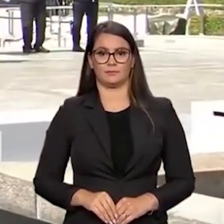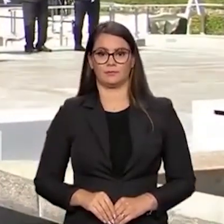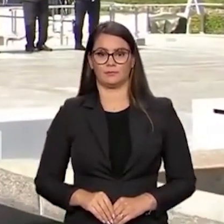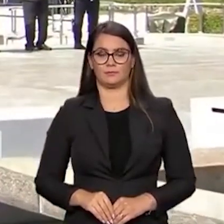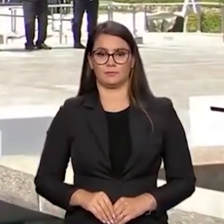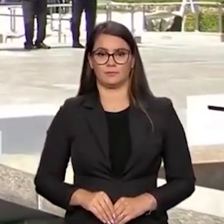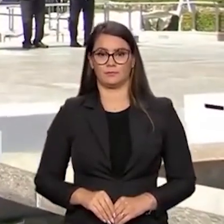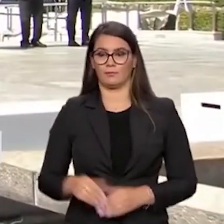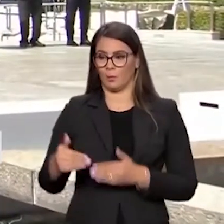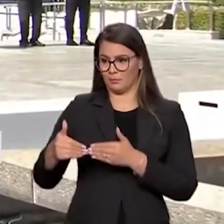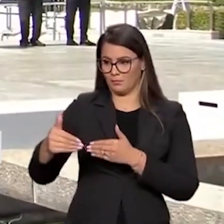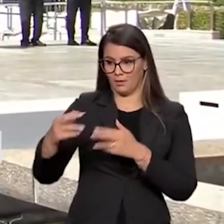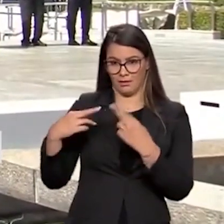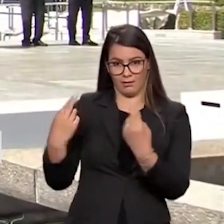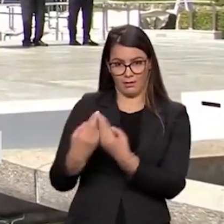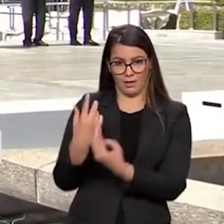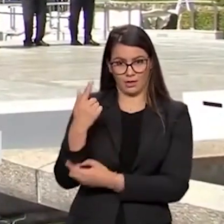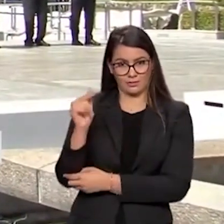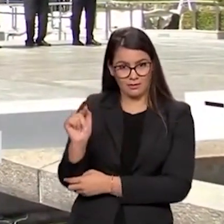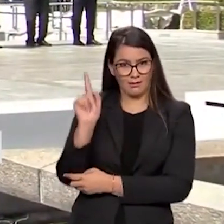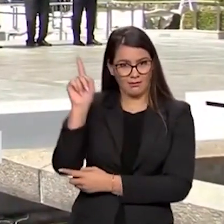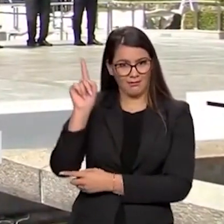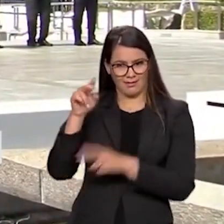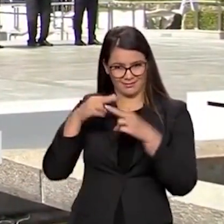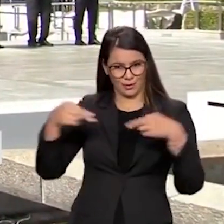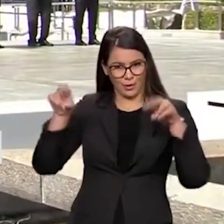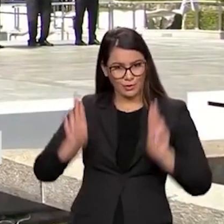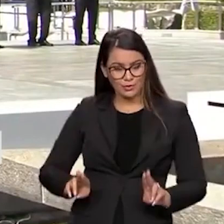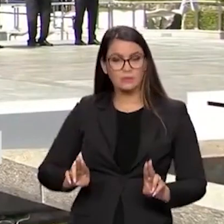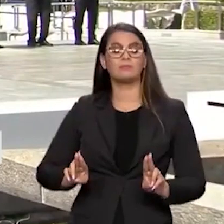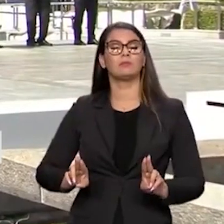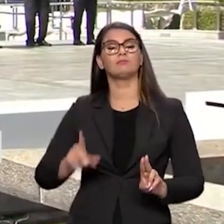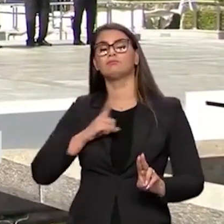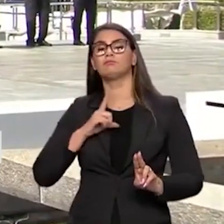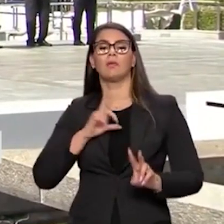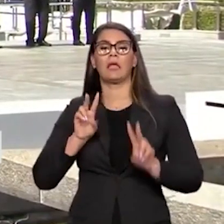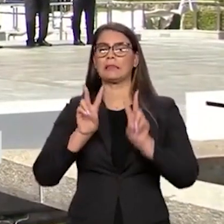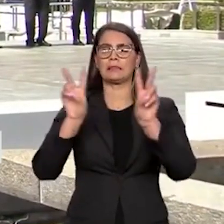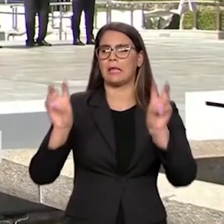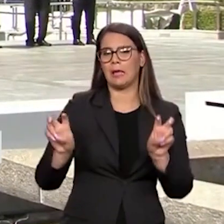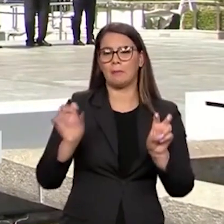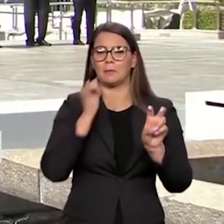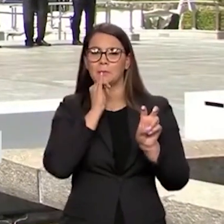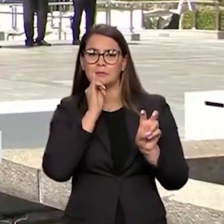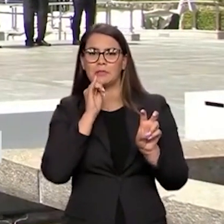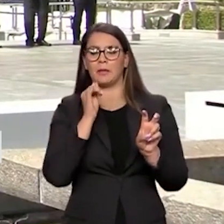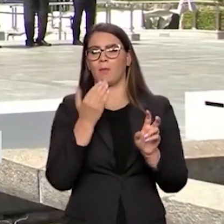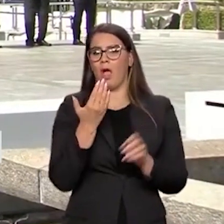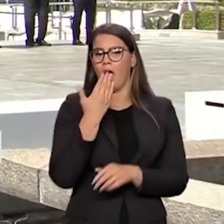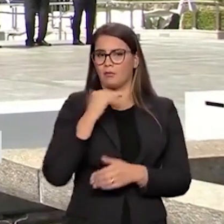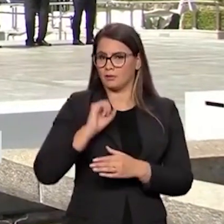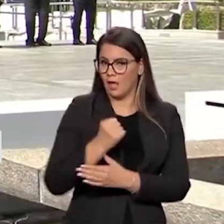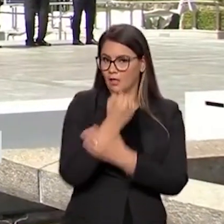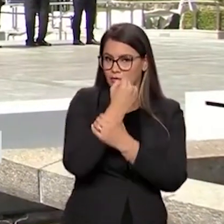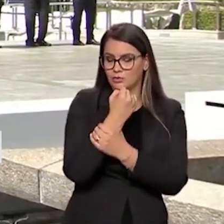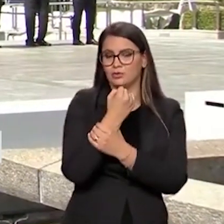Durante a cúpula do G7 em Hiroshima, no Japão, estão sendo abordados temas como segurança alimentar,